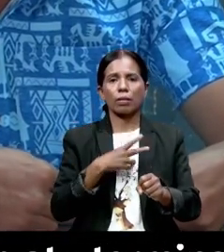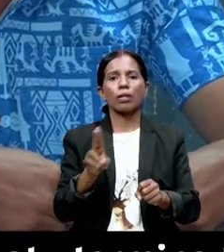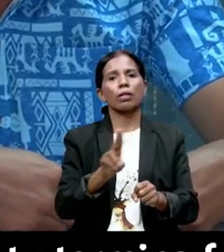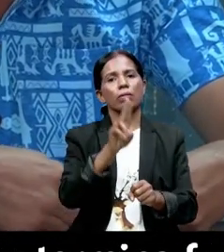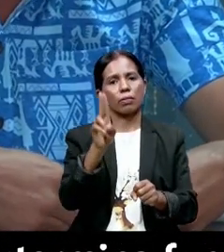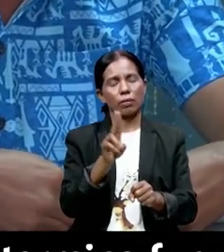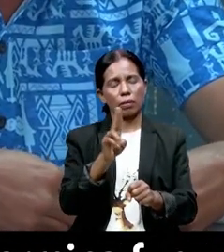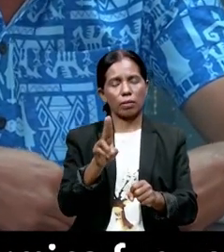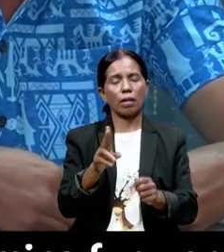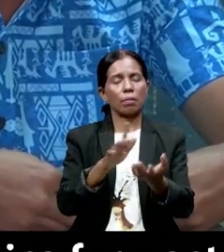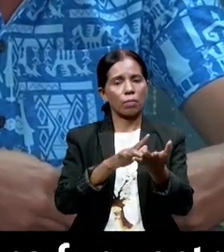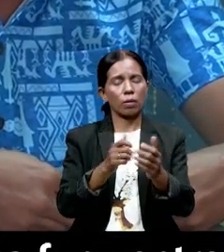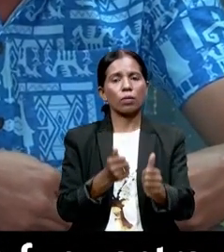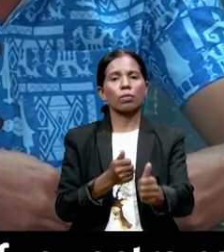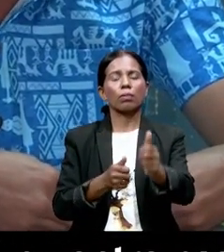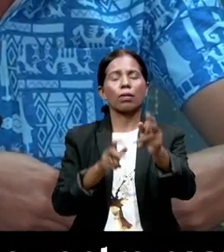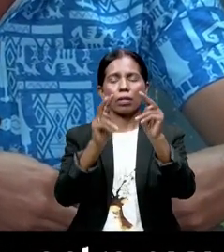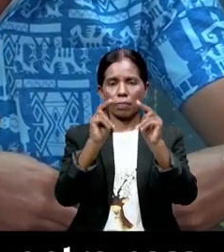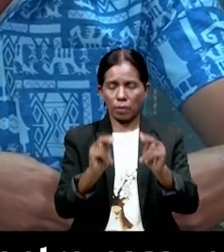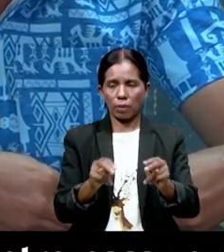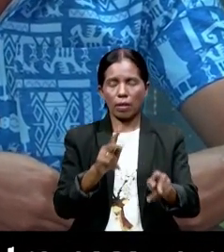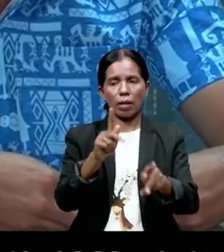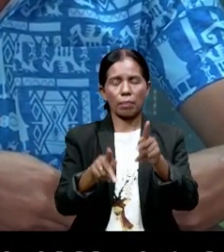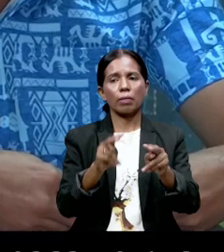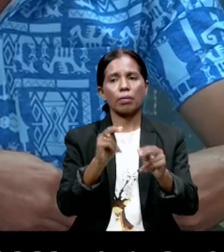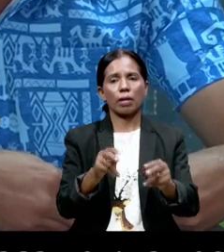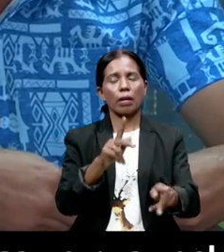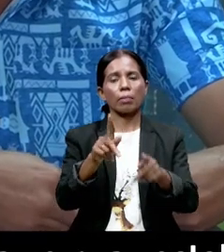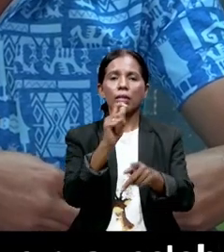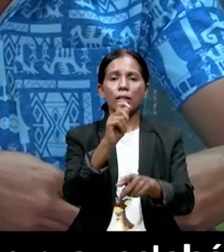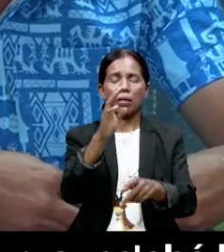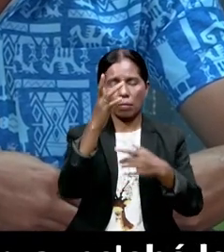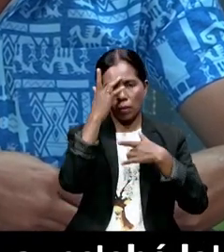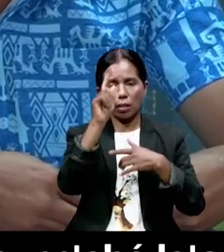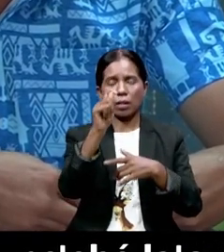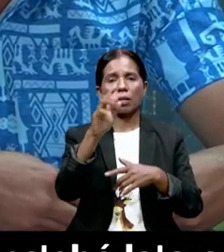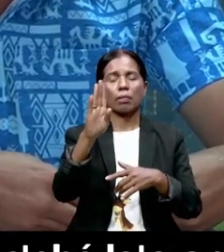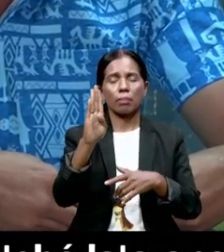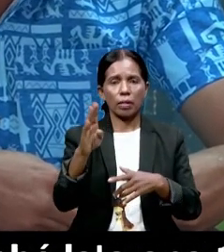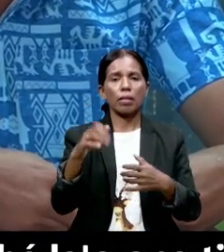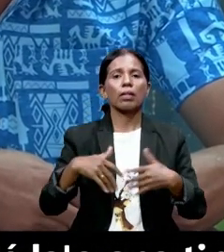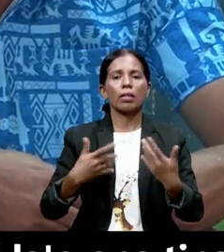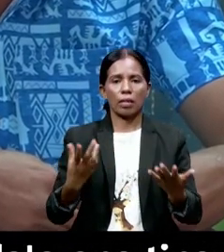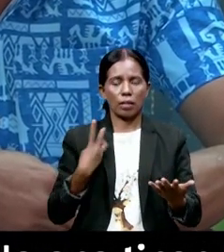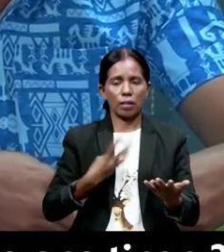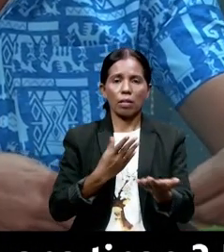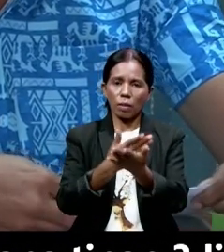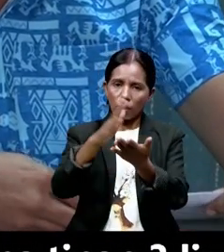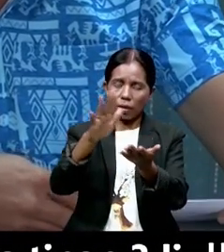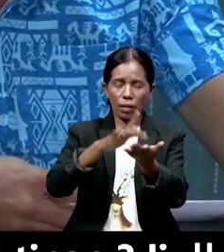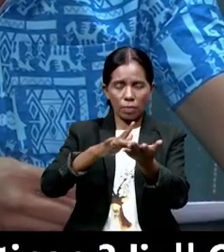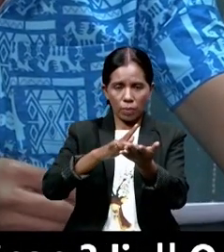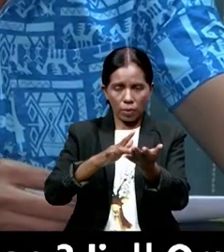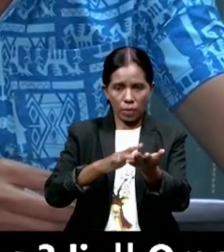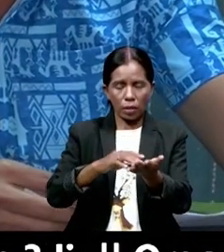ba necessidade masa ema tuberculose hira ita sosa ai moruf konya kalkula sauna iha formula